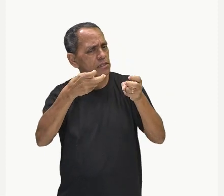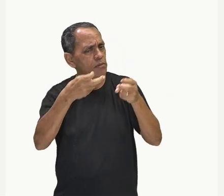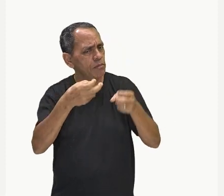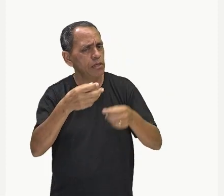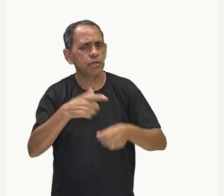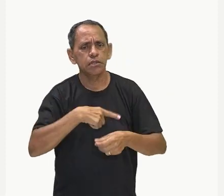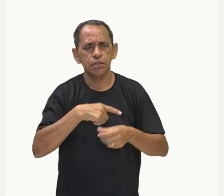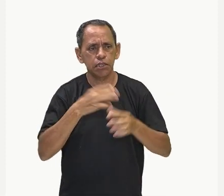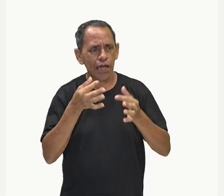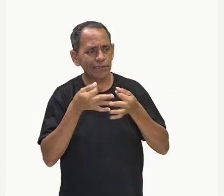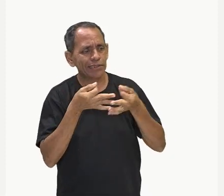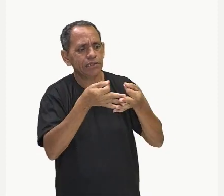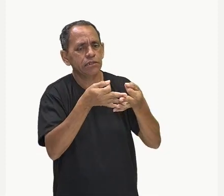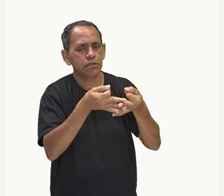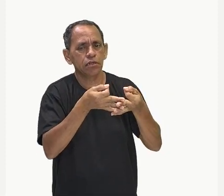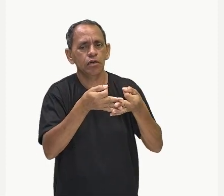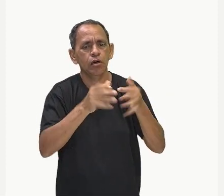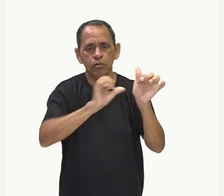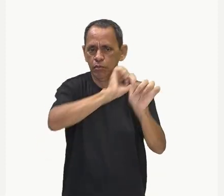0,318.